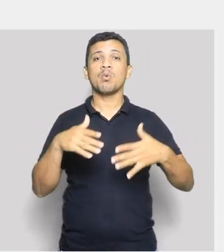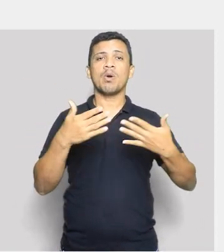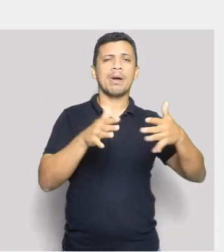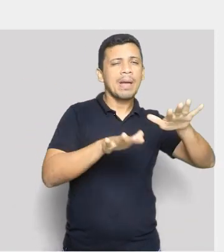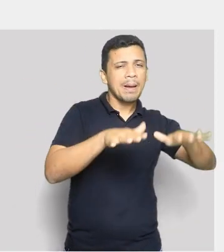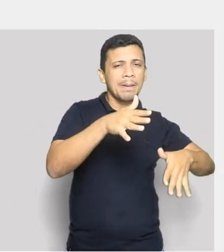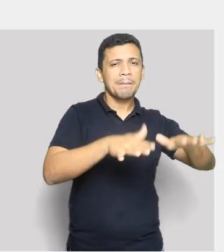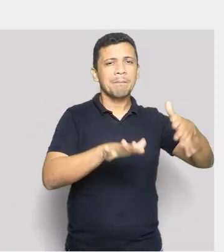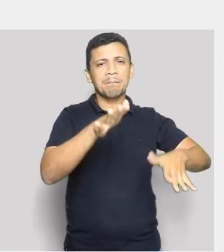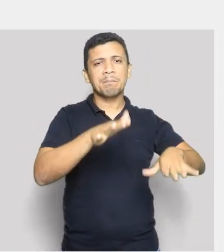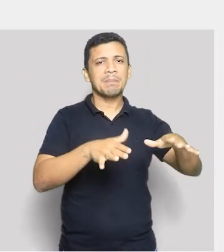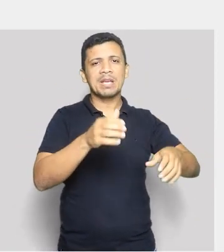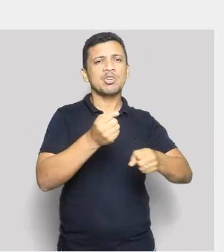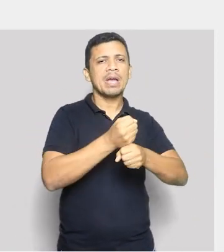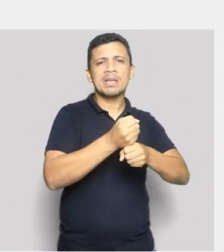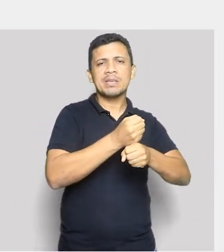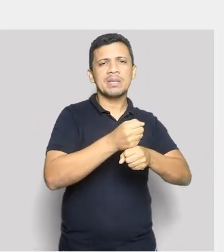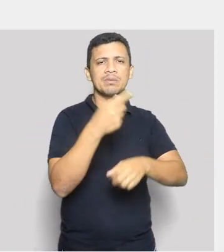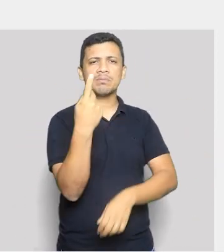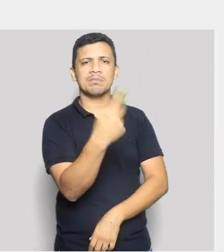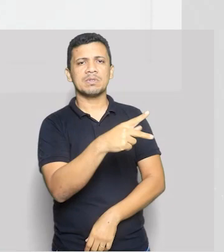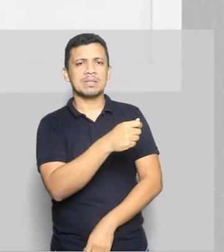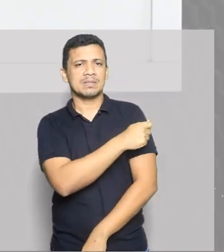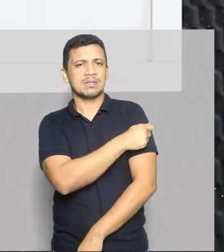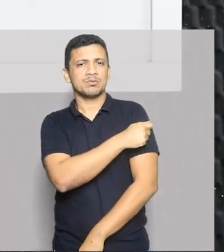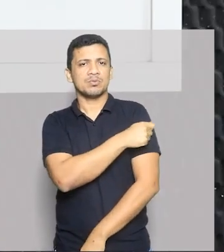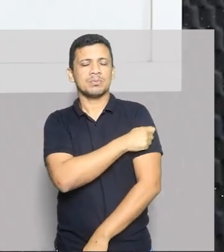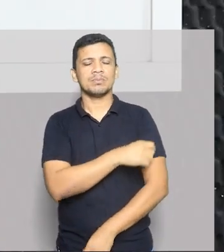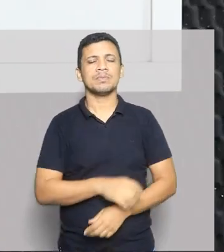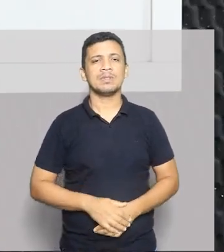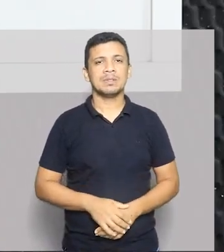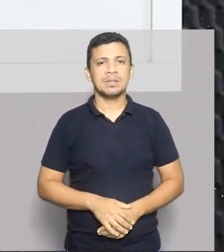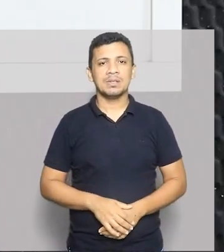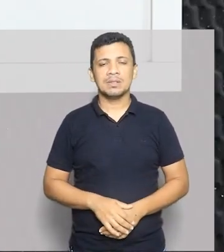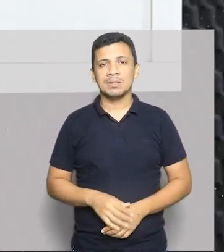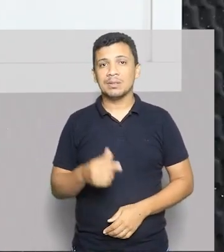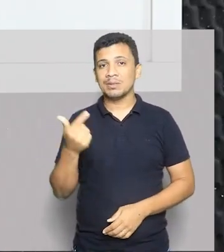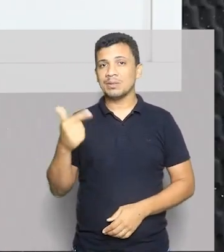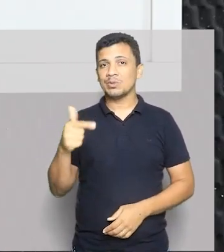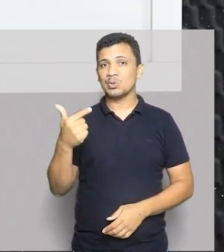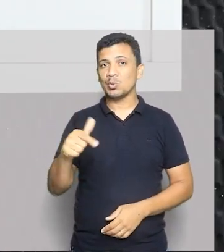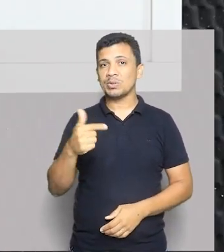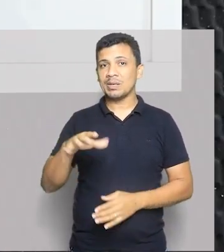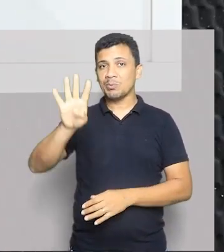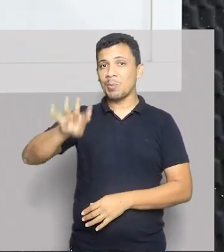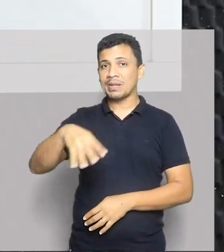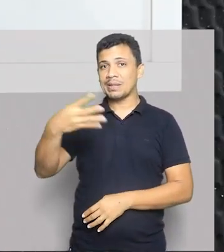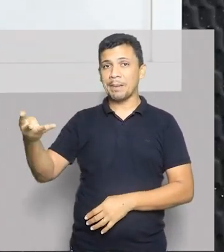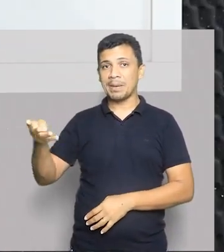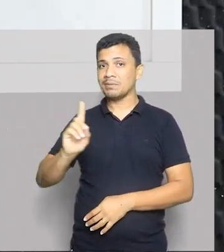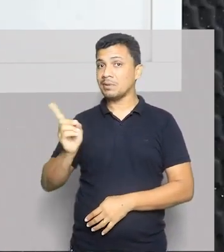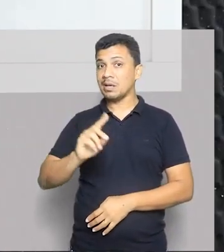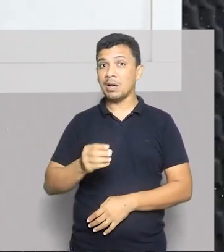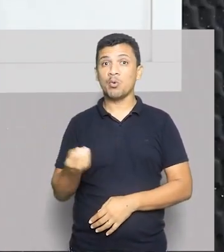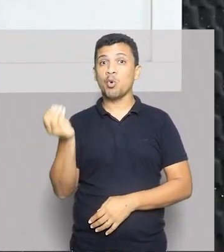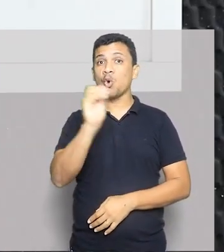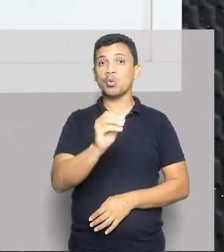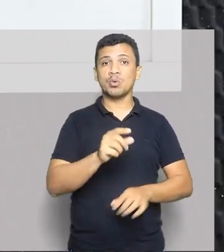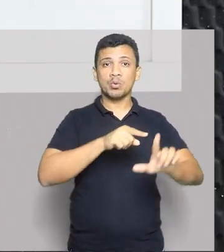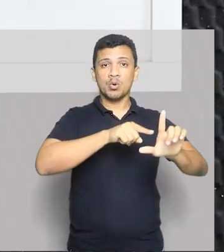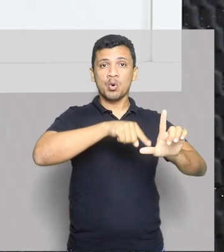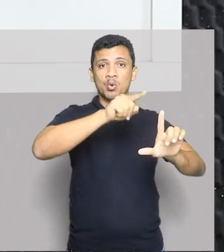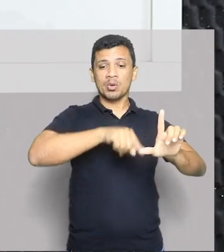idades em ano desses alunos? Olha, agora, turma, os dados ele não colocou numa tabela, ele colocou no gráfico. Então, a gente tem que